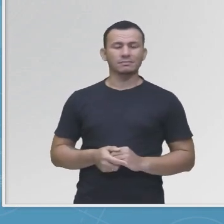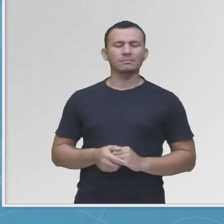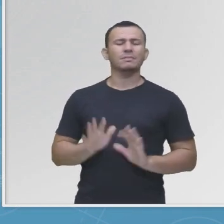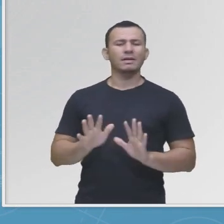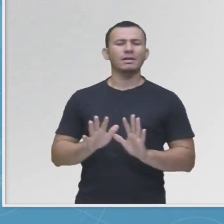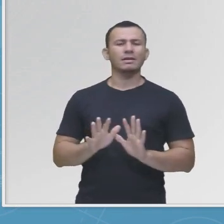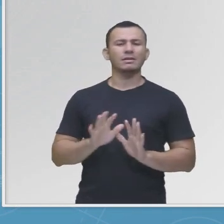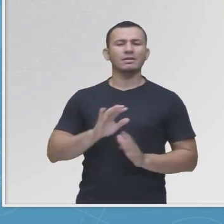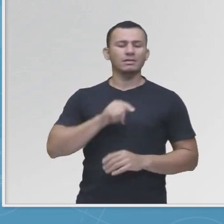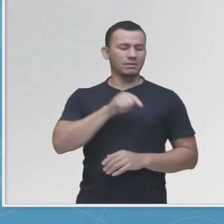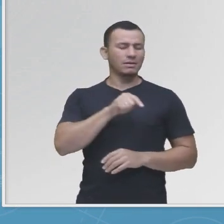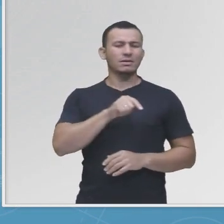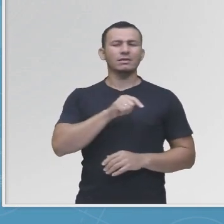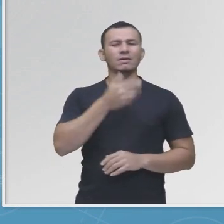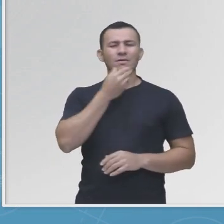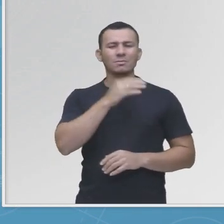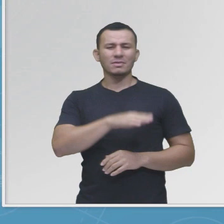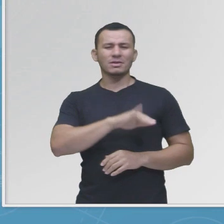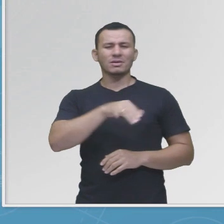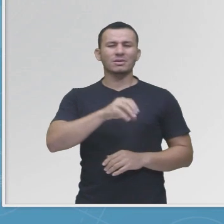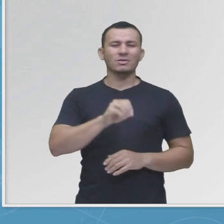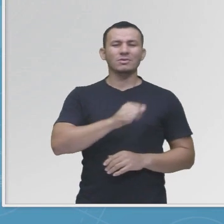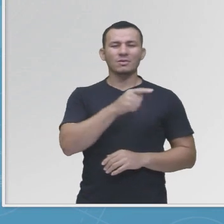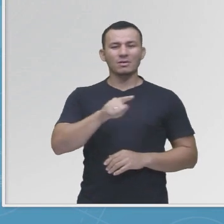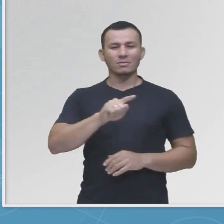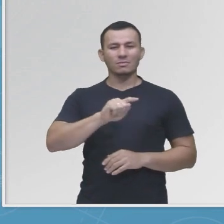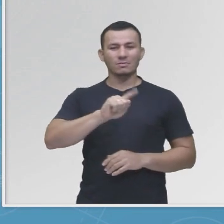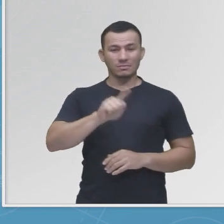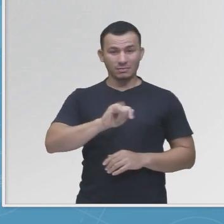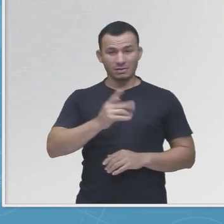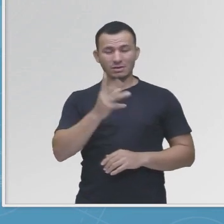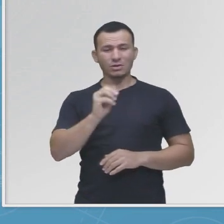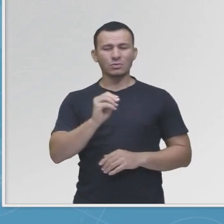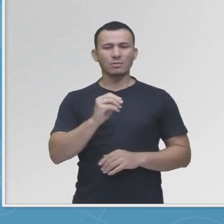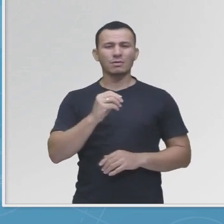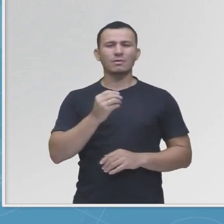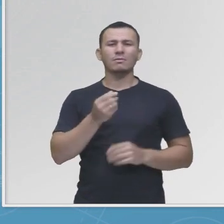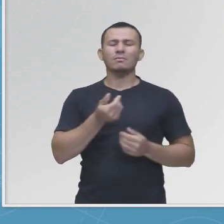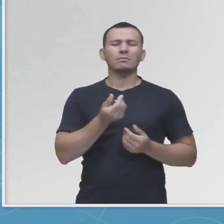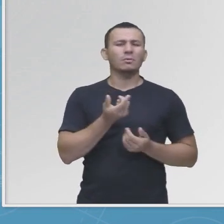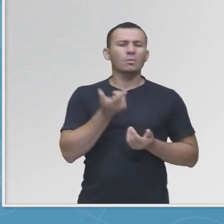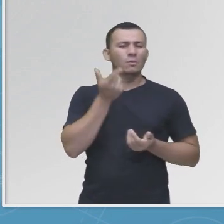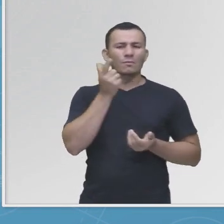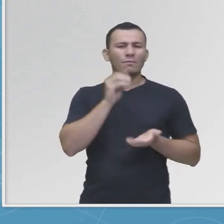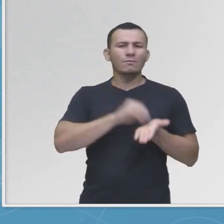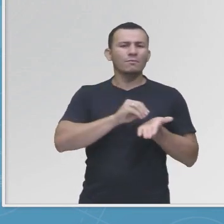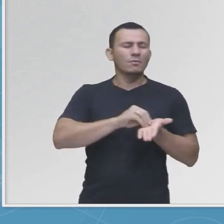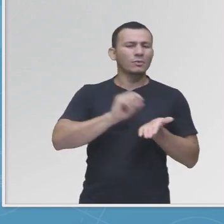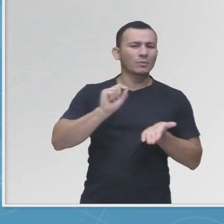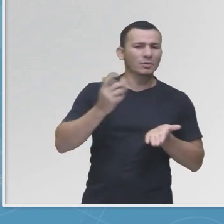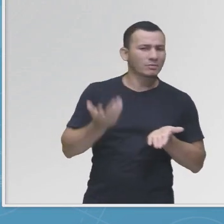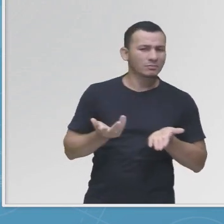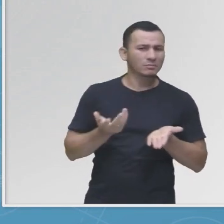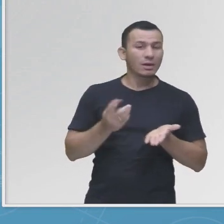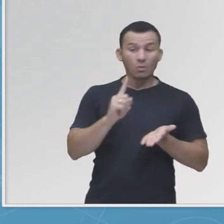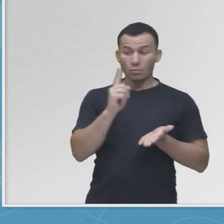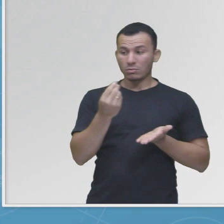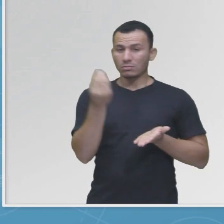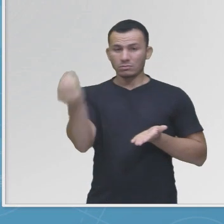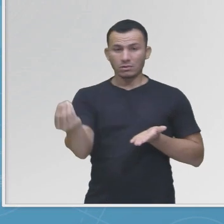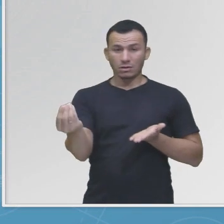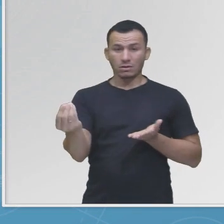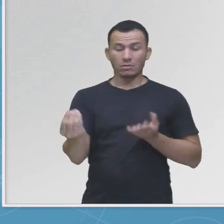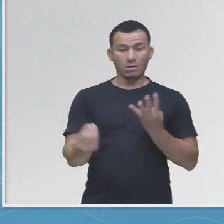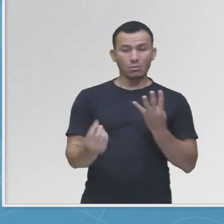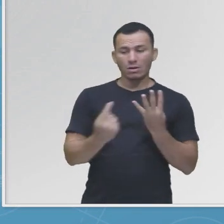com 3 carrinhos, né? Novamente, quais são os elementos que vão compor aqui a operação? Nós temos,